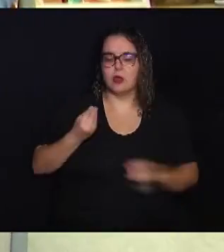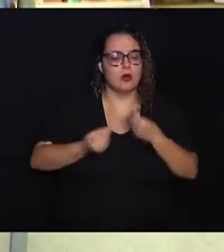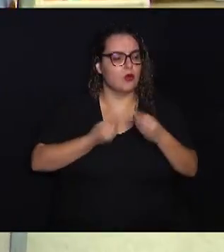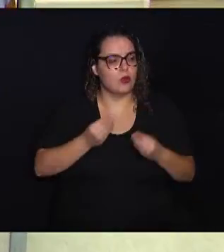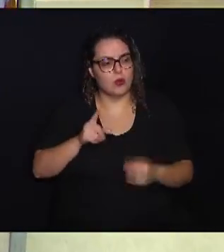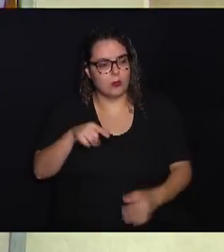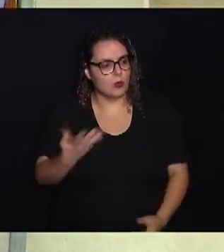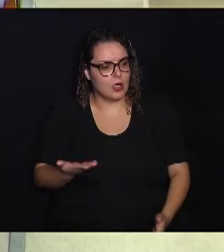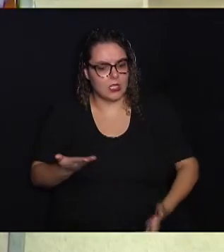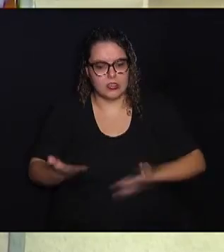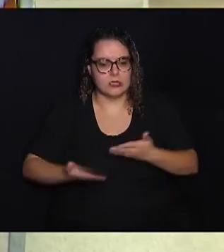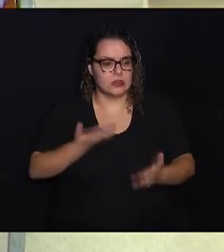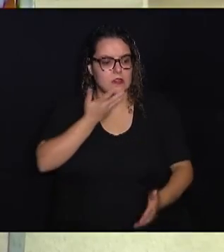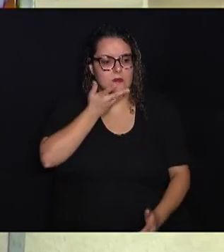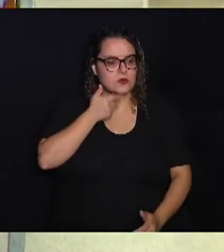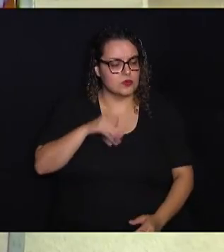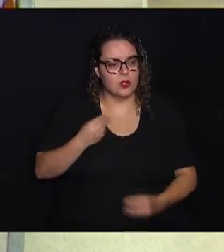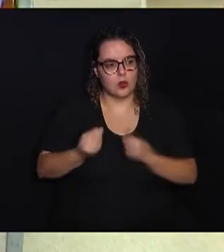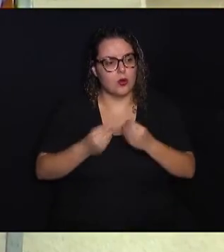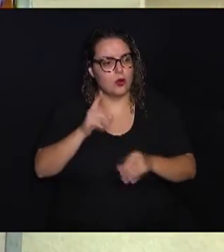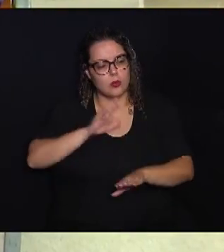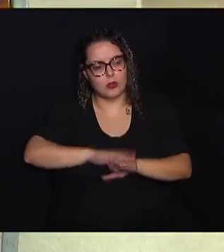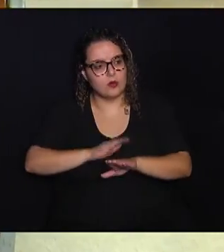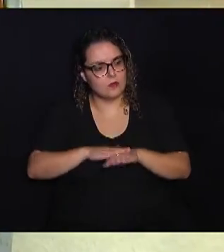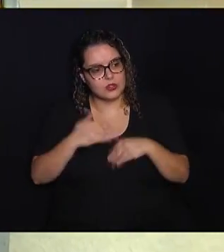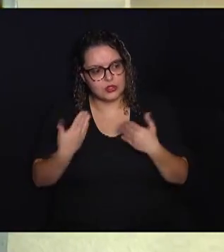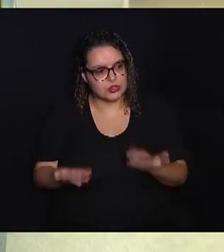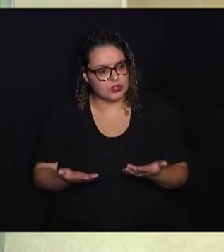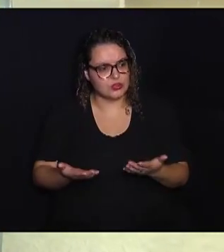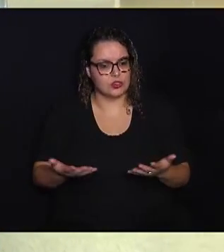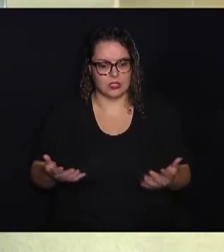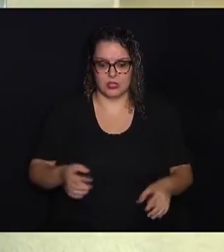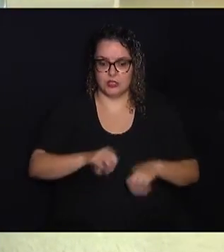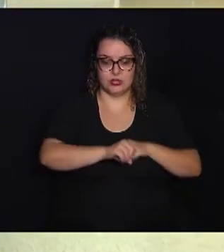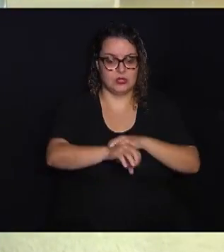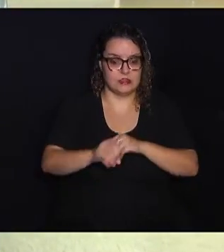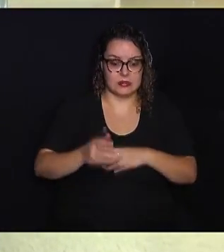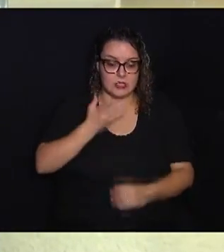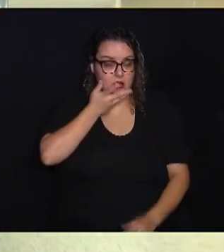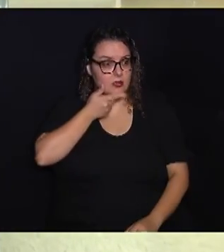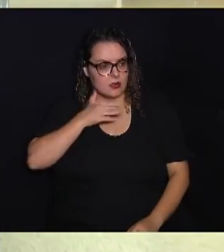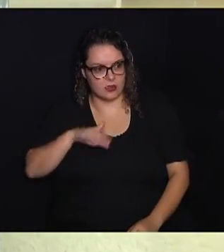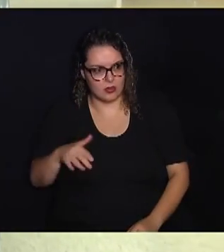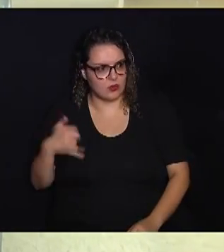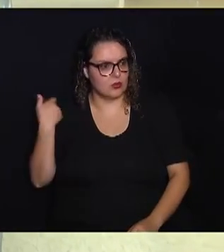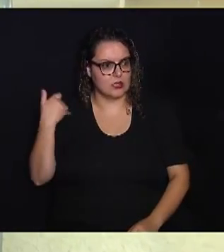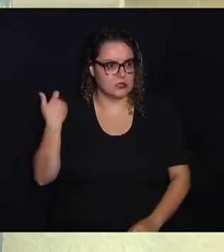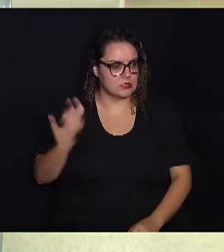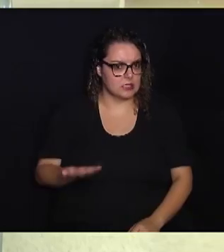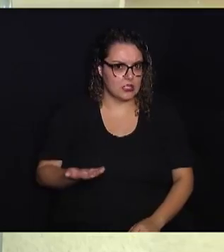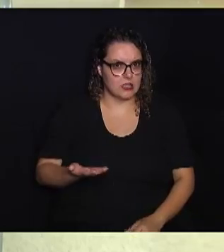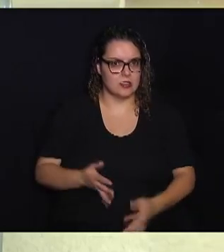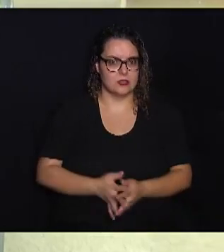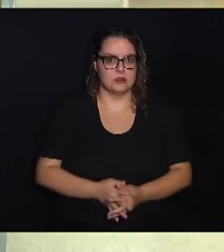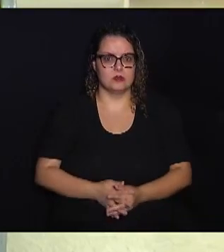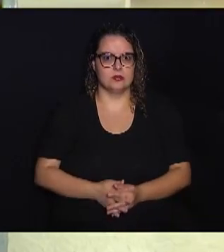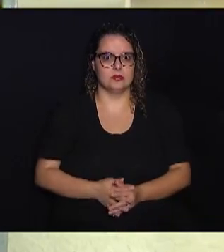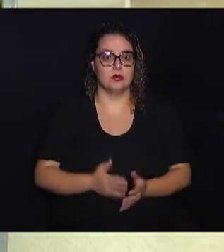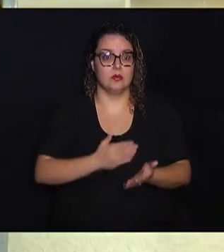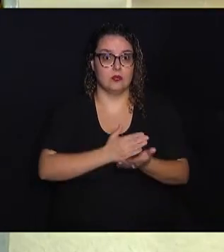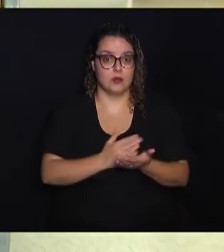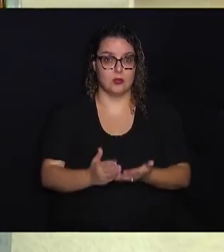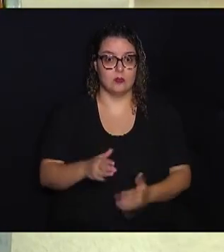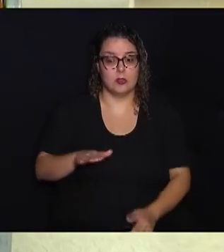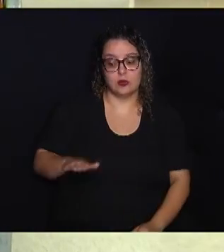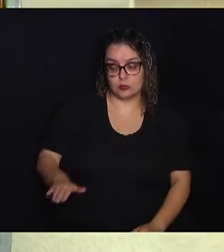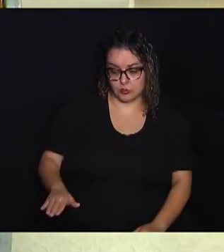com crianças, como funciona essa parte, não é? De ensinar crianças com essa idade? Vamos começar com os mais